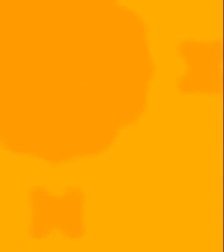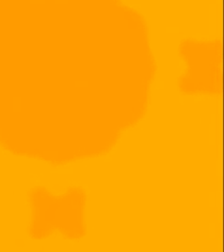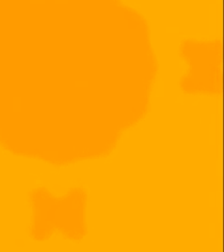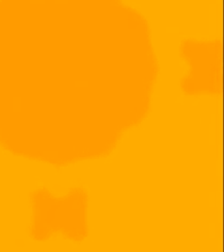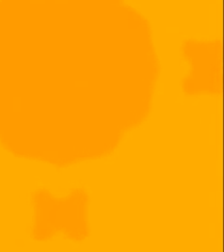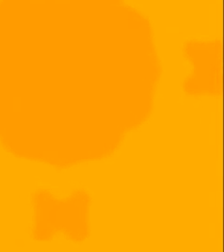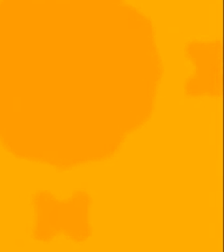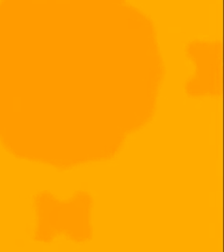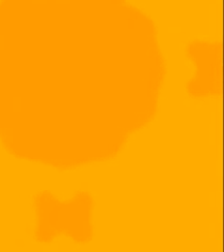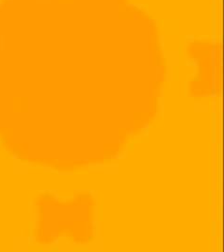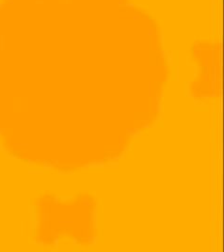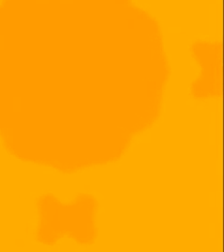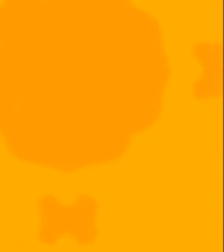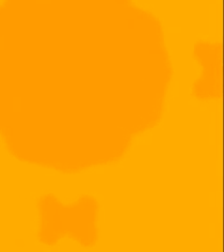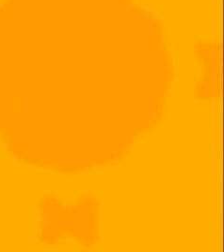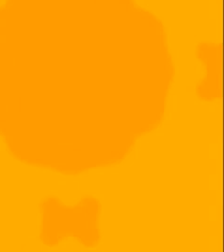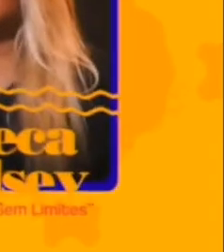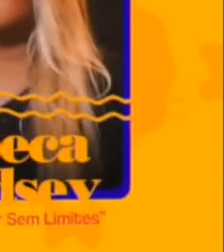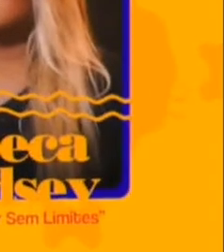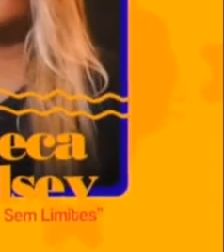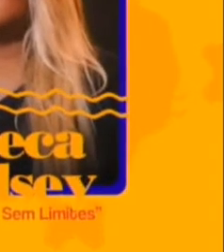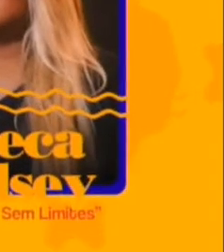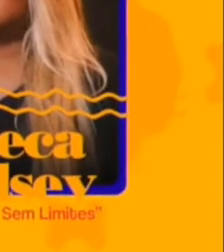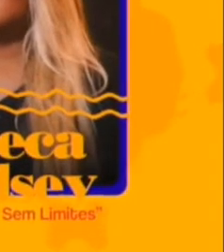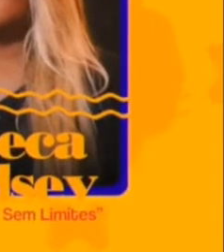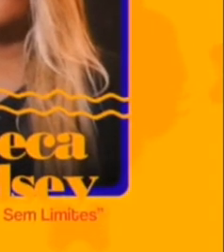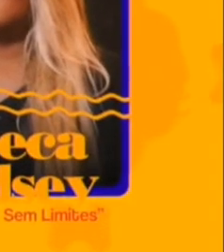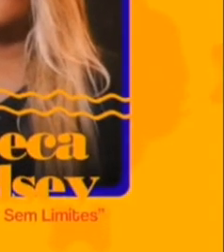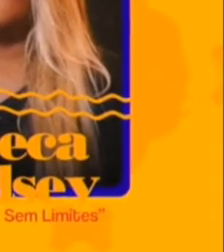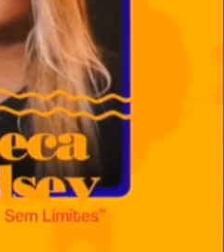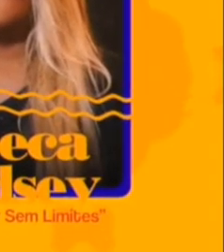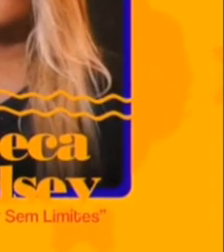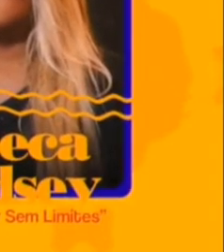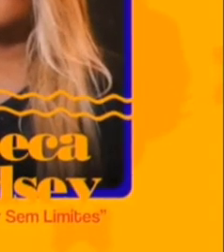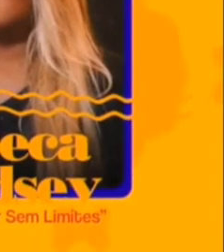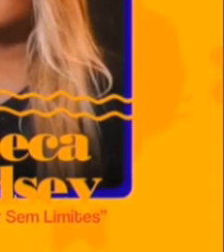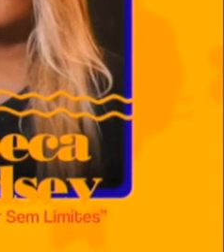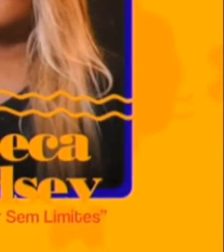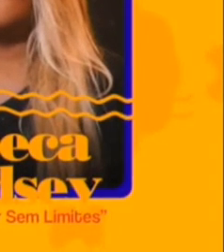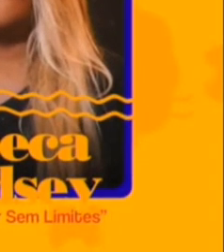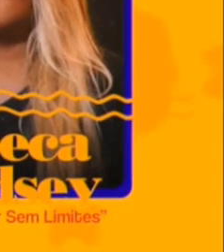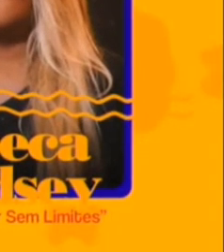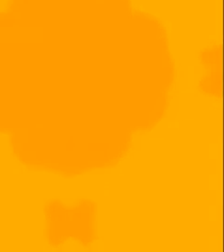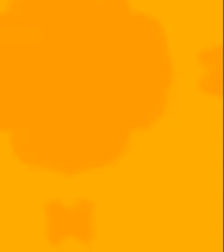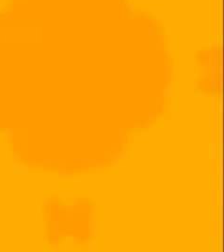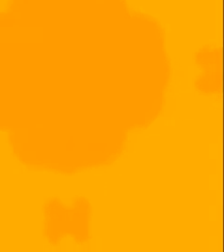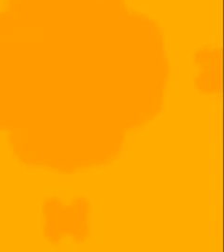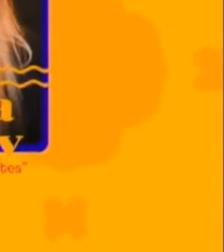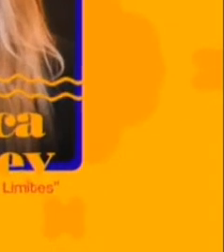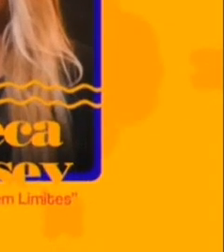Sim. Rebeca Lindsay, Amor Sem Limites.